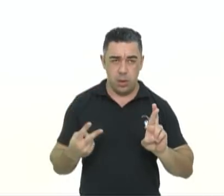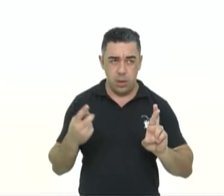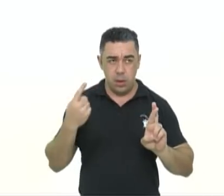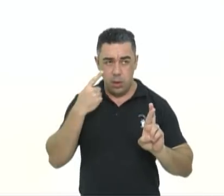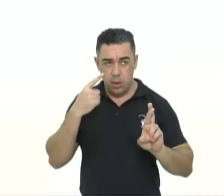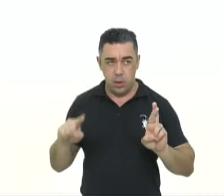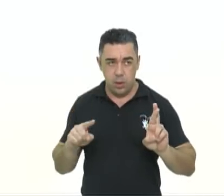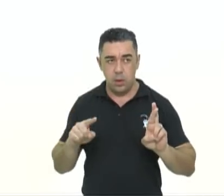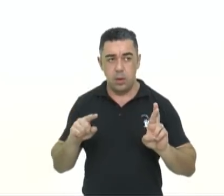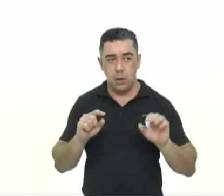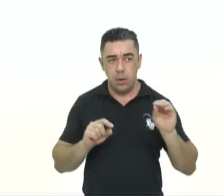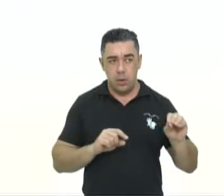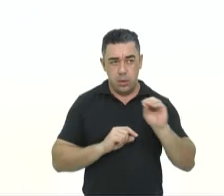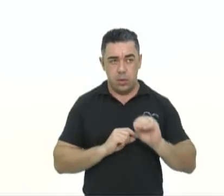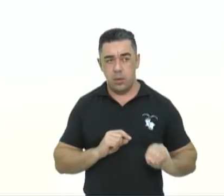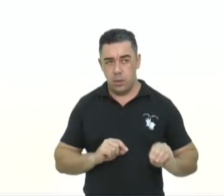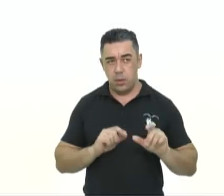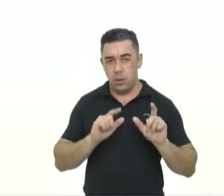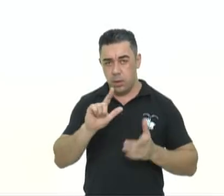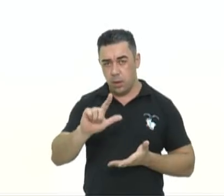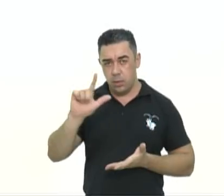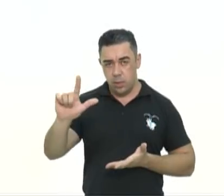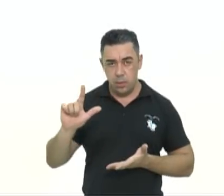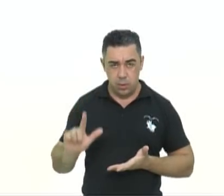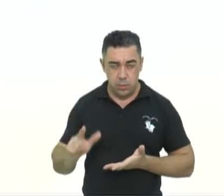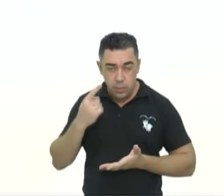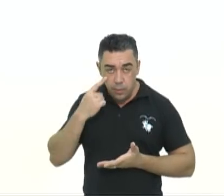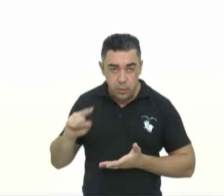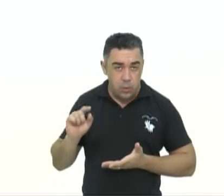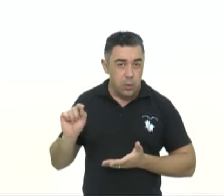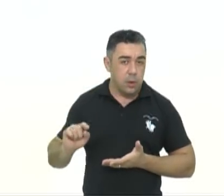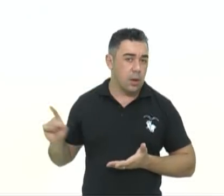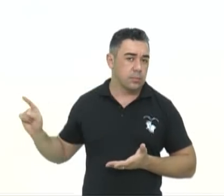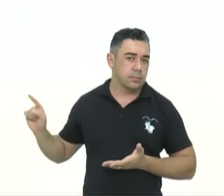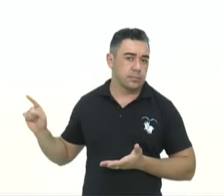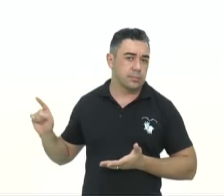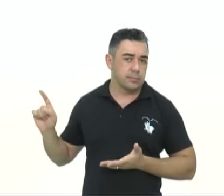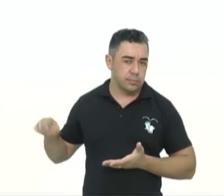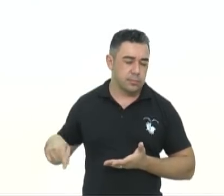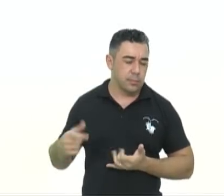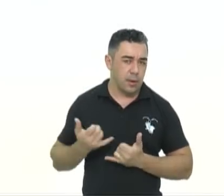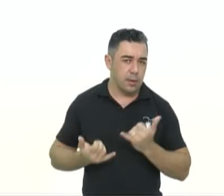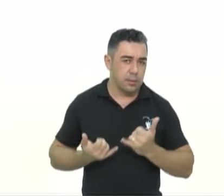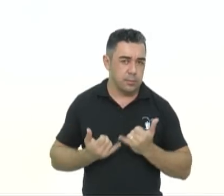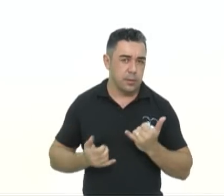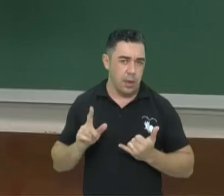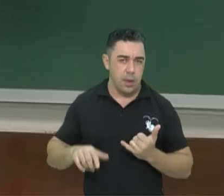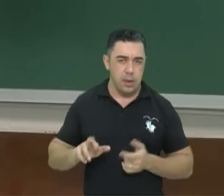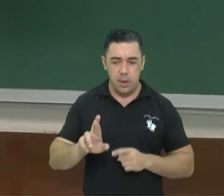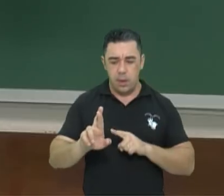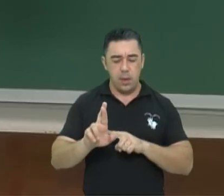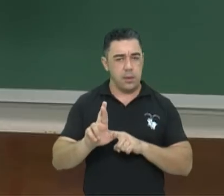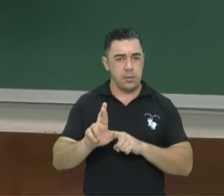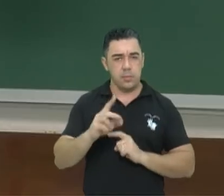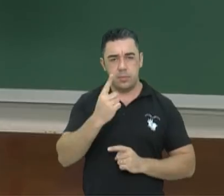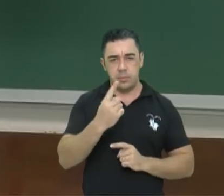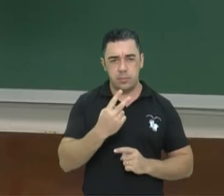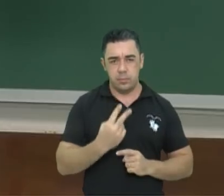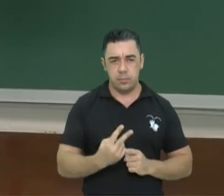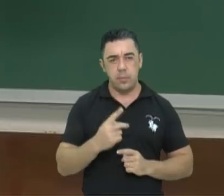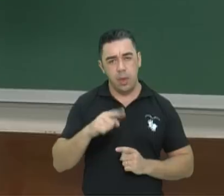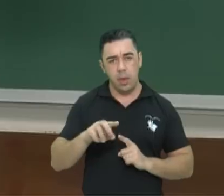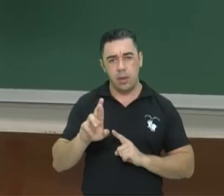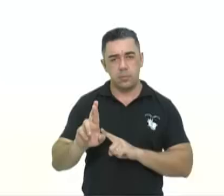anterior, que é aqui do lado, lado, lado, a gente viu essa semelhança, a razão deles, que seria